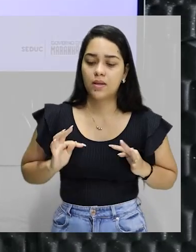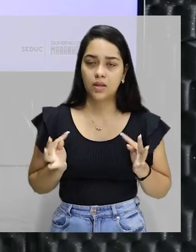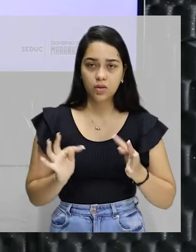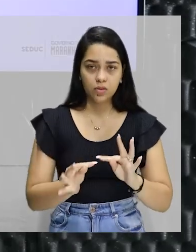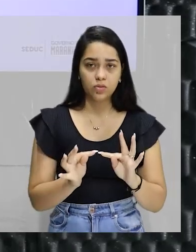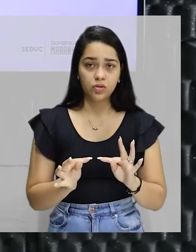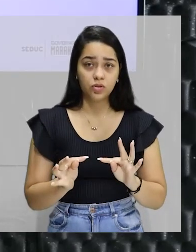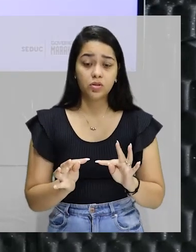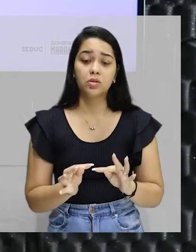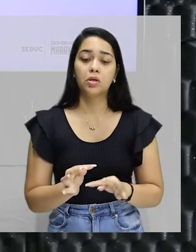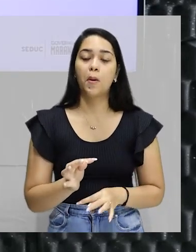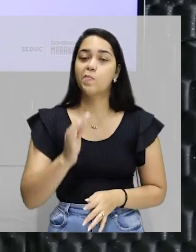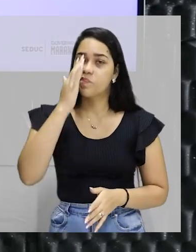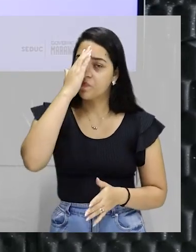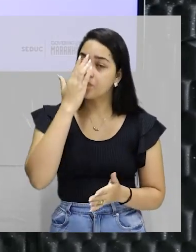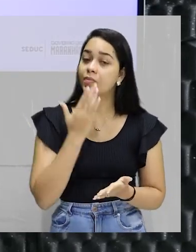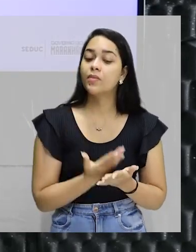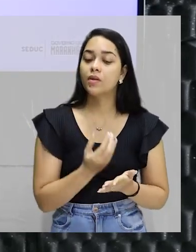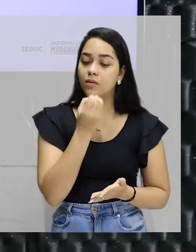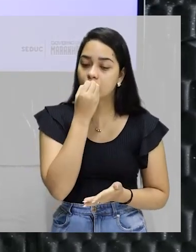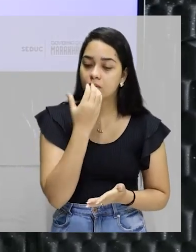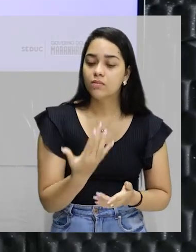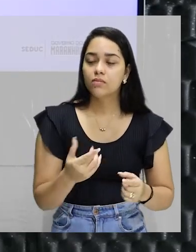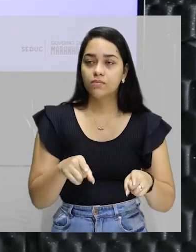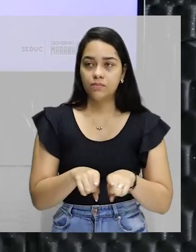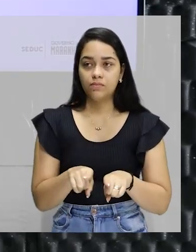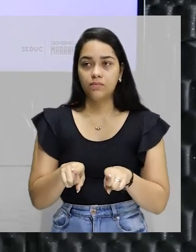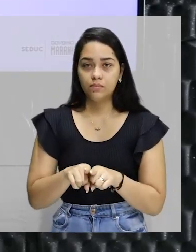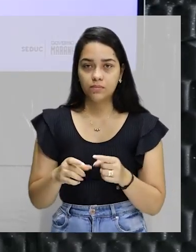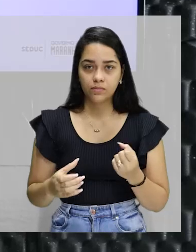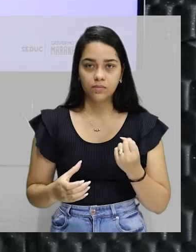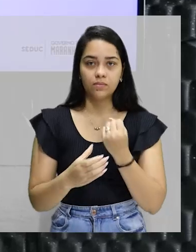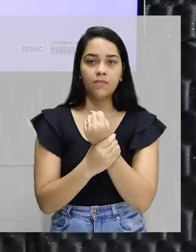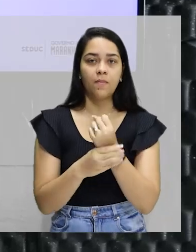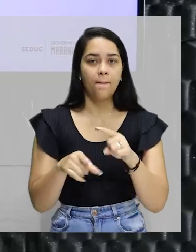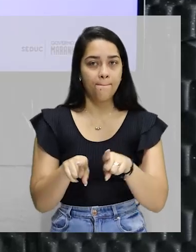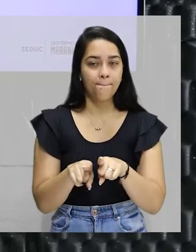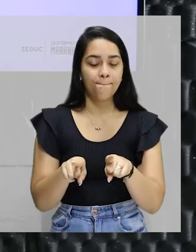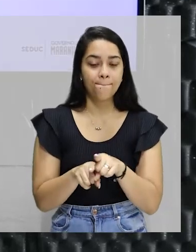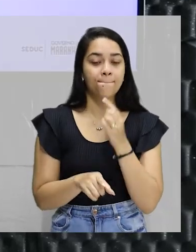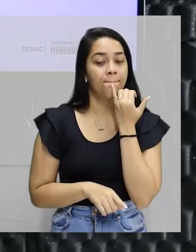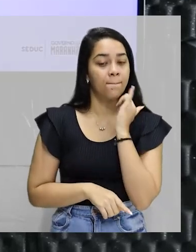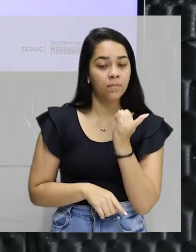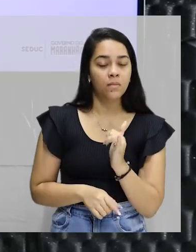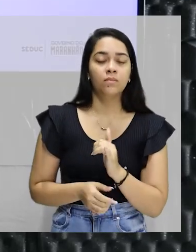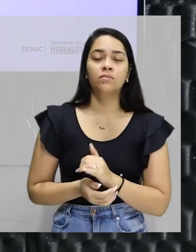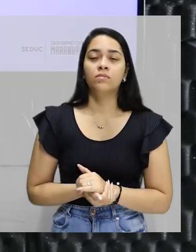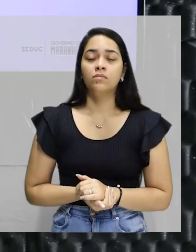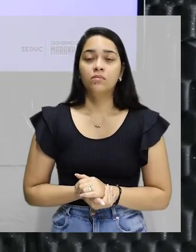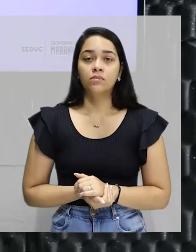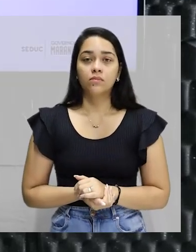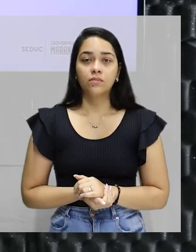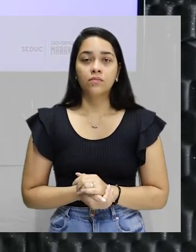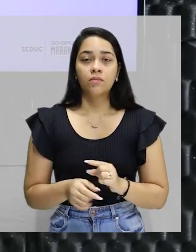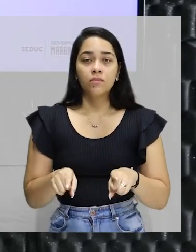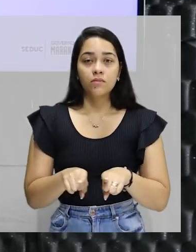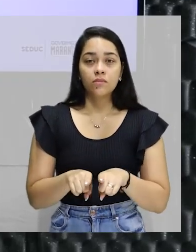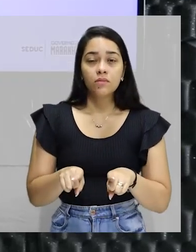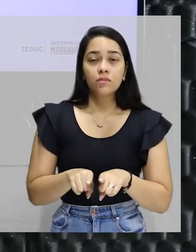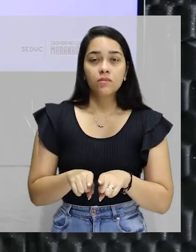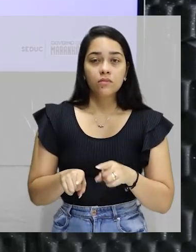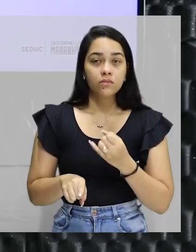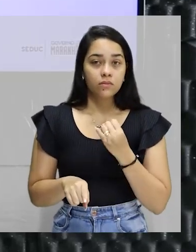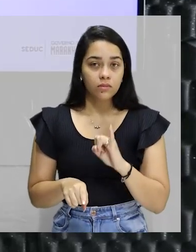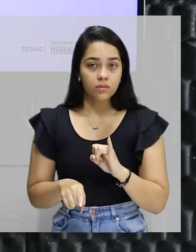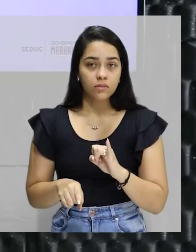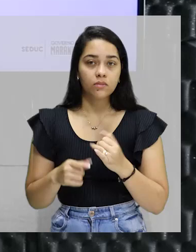tecnologia confiável, ok? E uma fonte segura de energia, certo? Agora, né, se